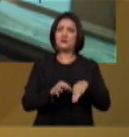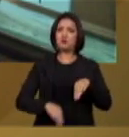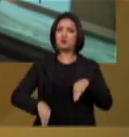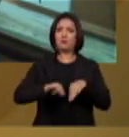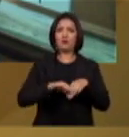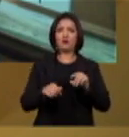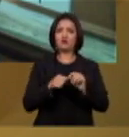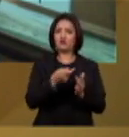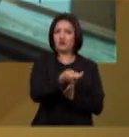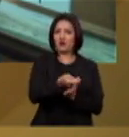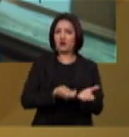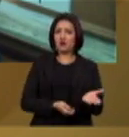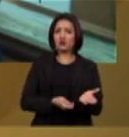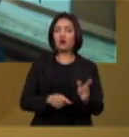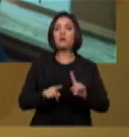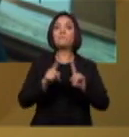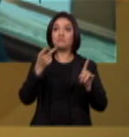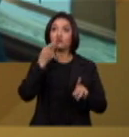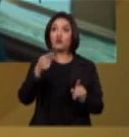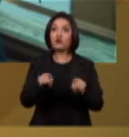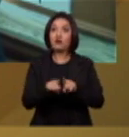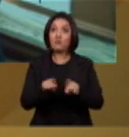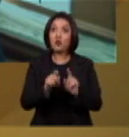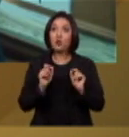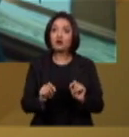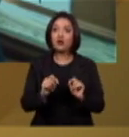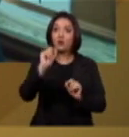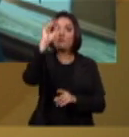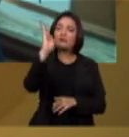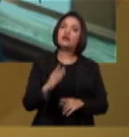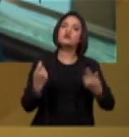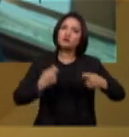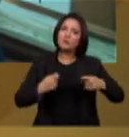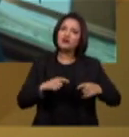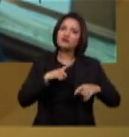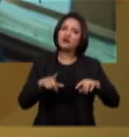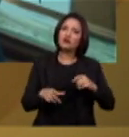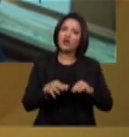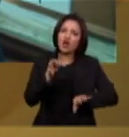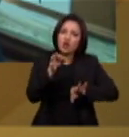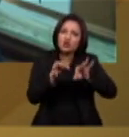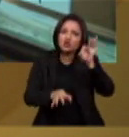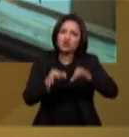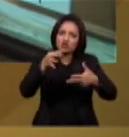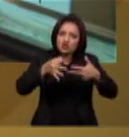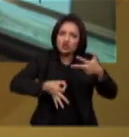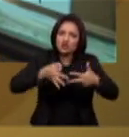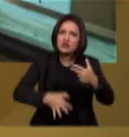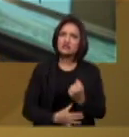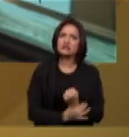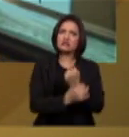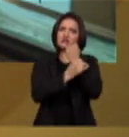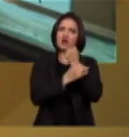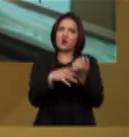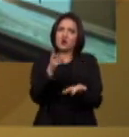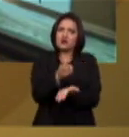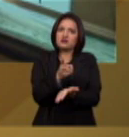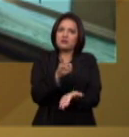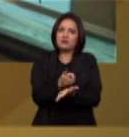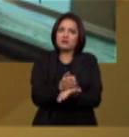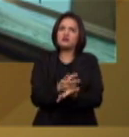e ressaltando que o Brasil precisa de segurança jurídica para ter,